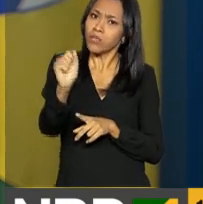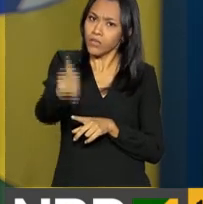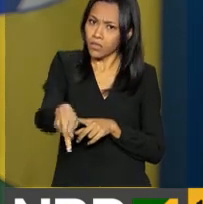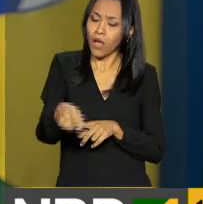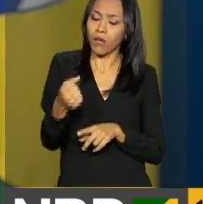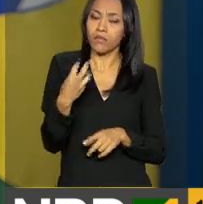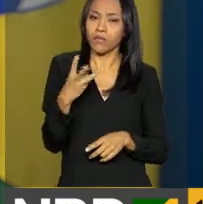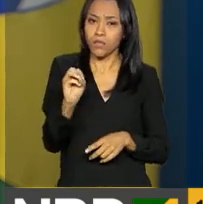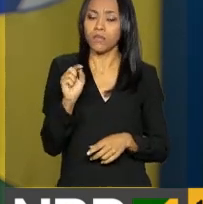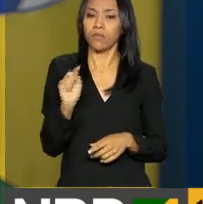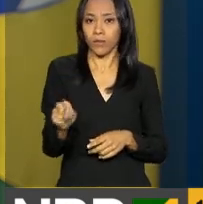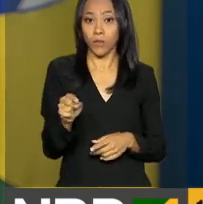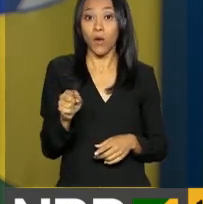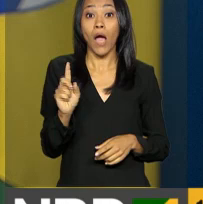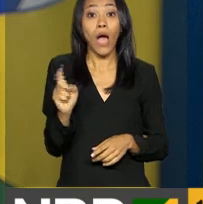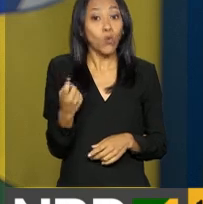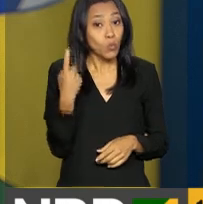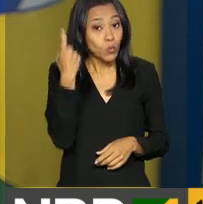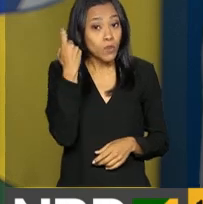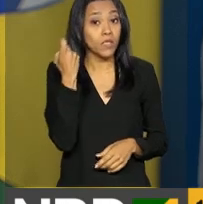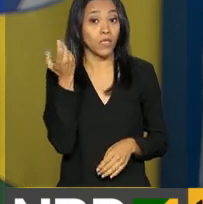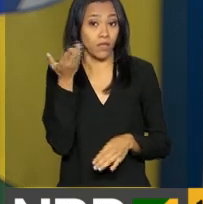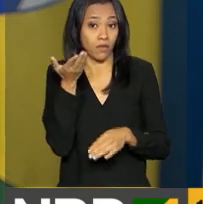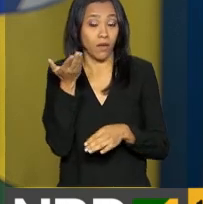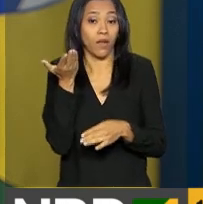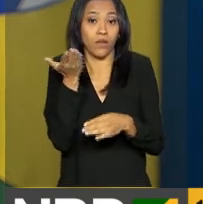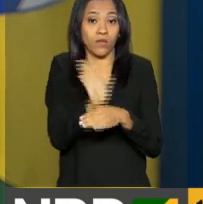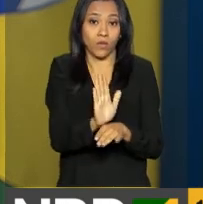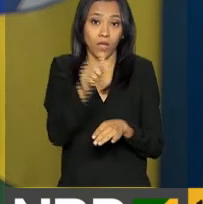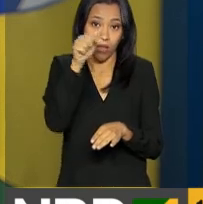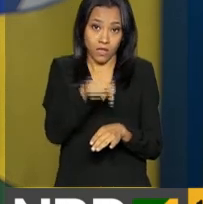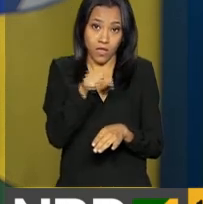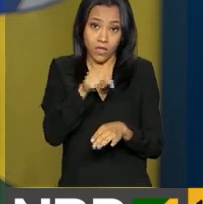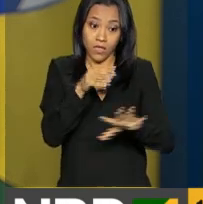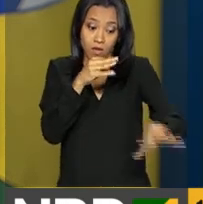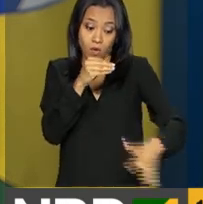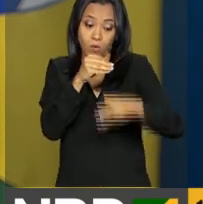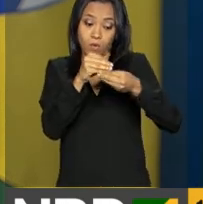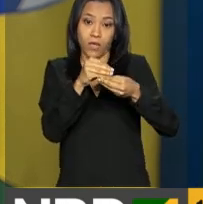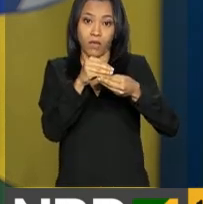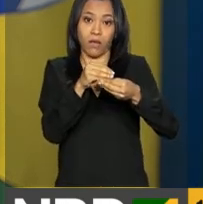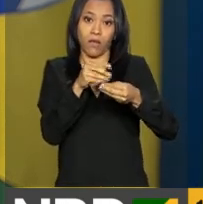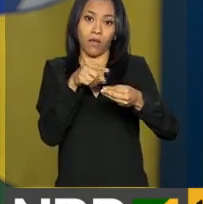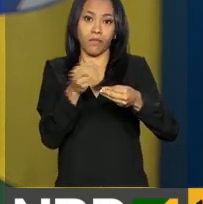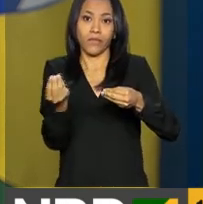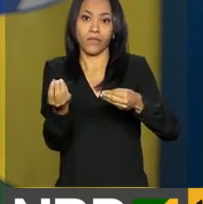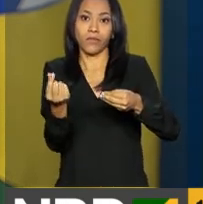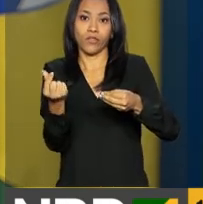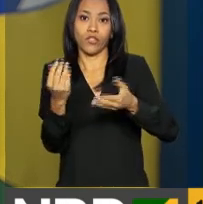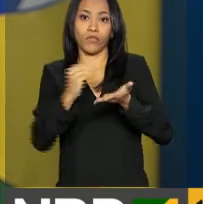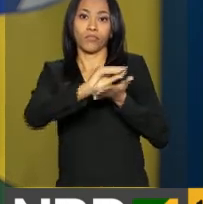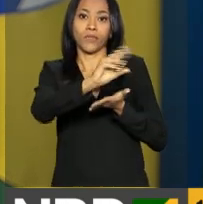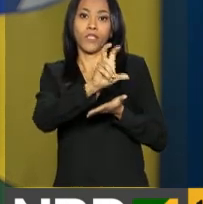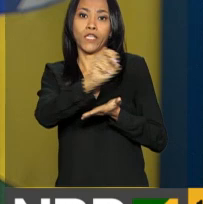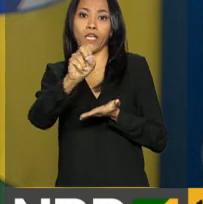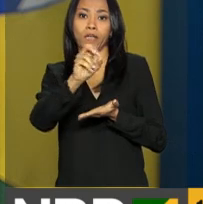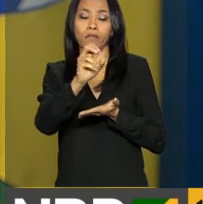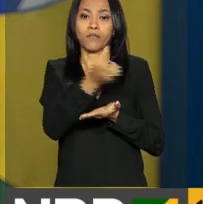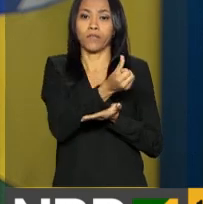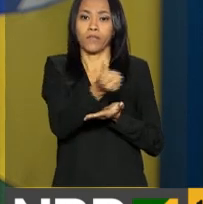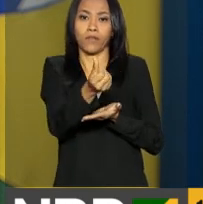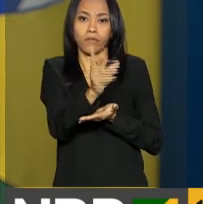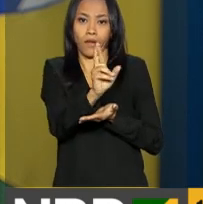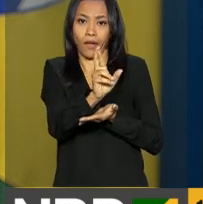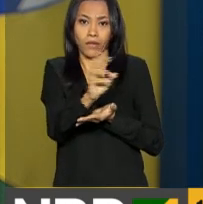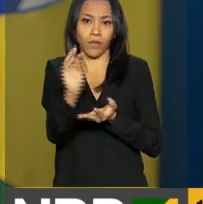única contribuição que ele dará, talvez nesta previdência complementar, ele precisa colocar 500, 600 reais por mês. Esta é uma